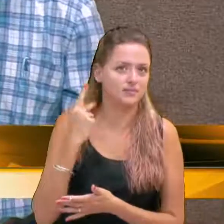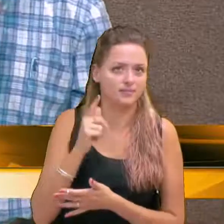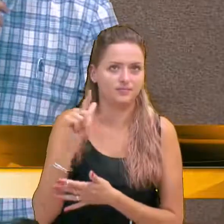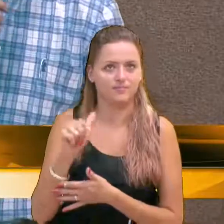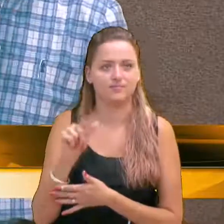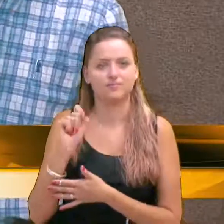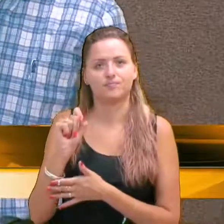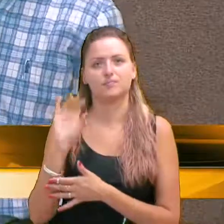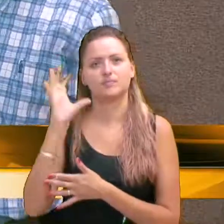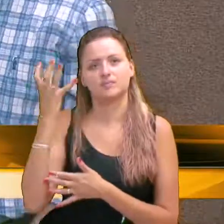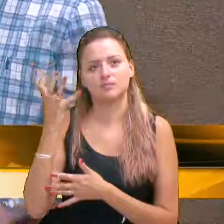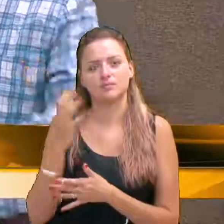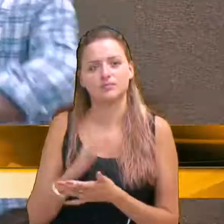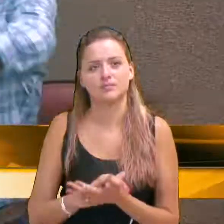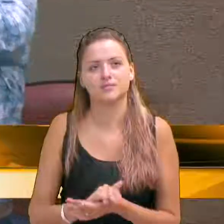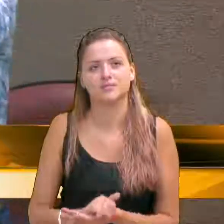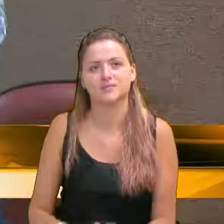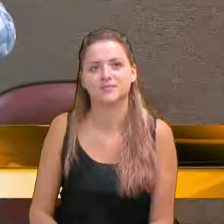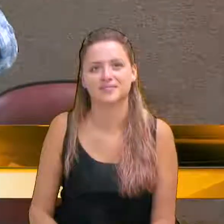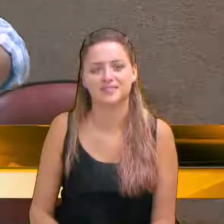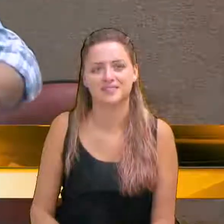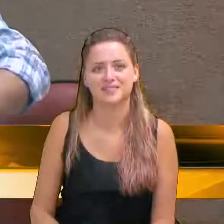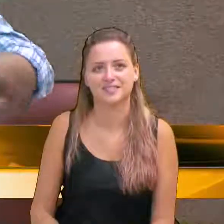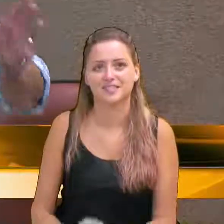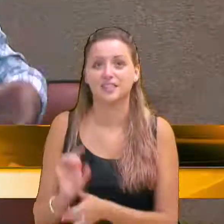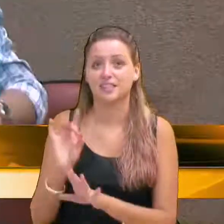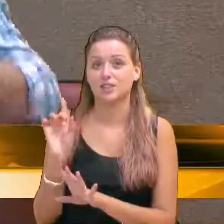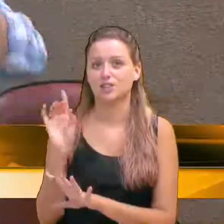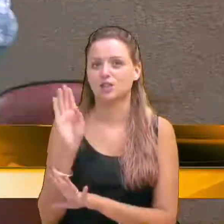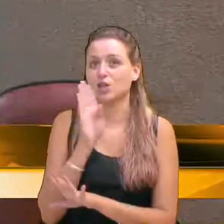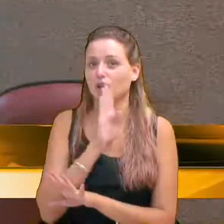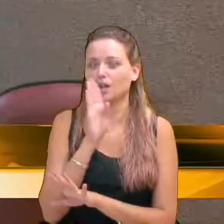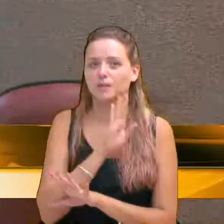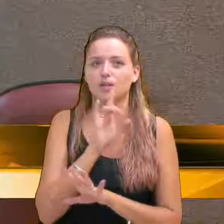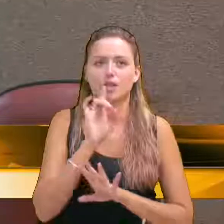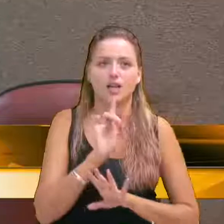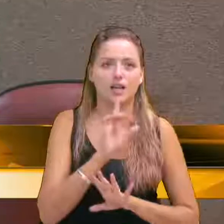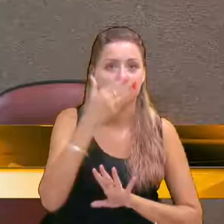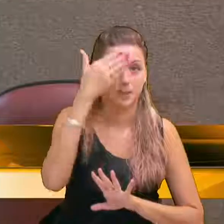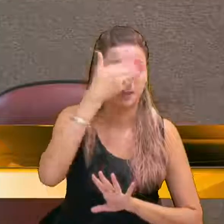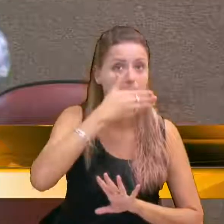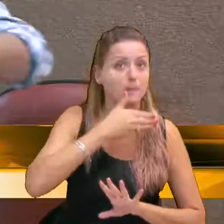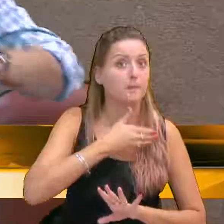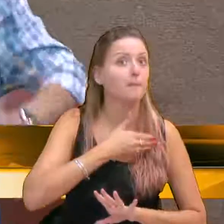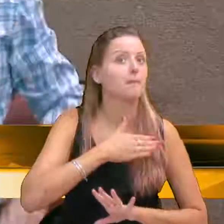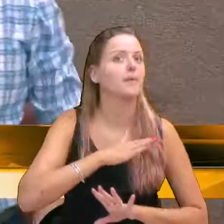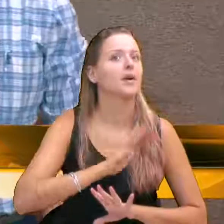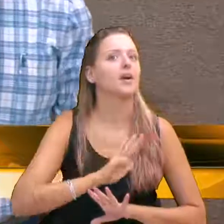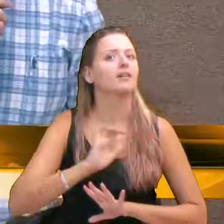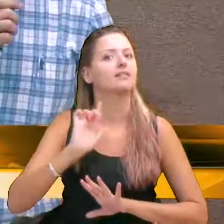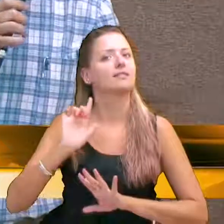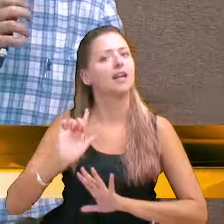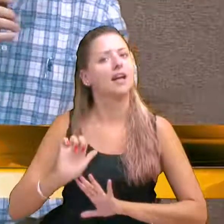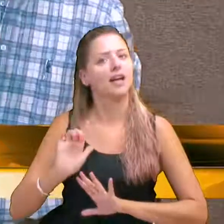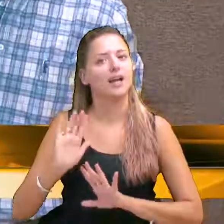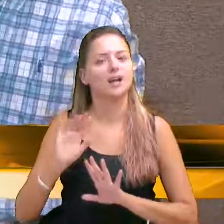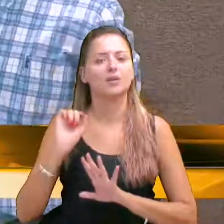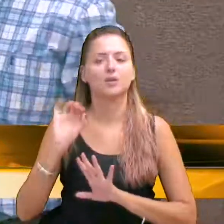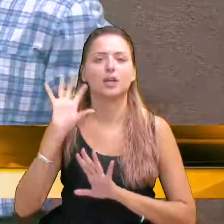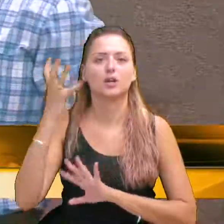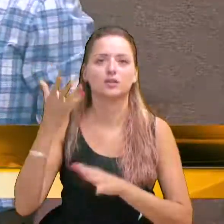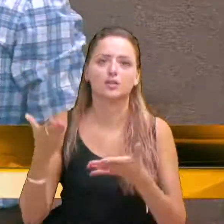brasileiro. Me permite 30 segundos, vereador Paulo. As evidências é a rainha das provas.